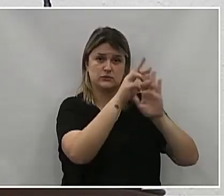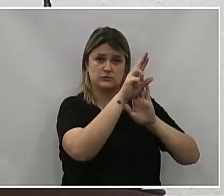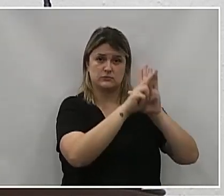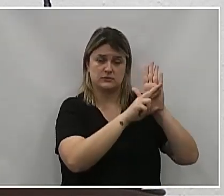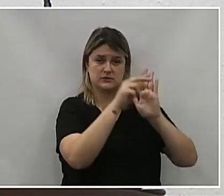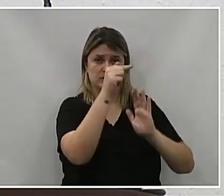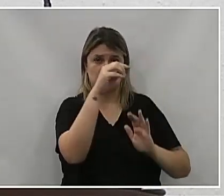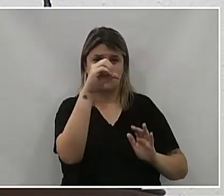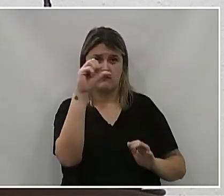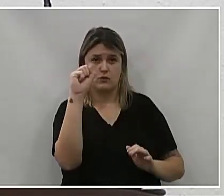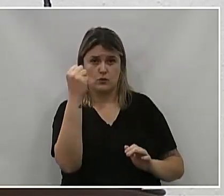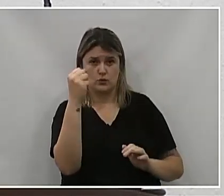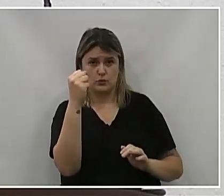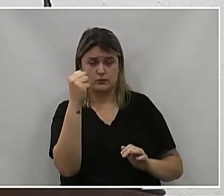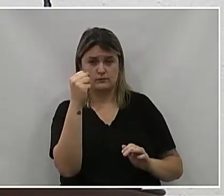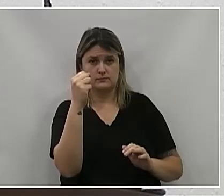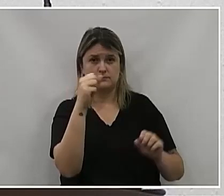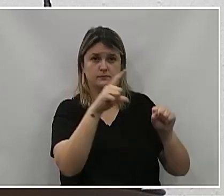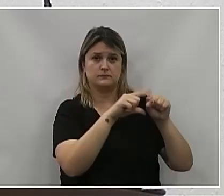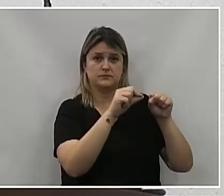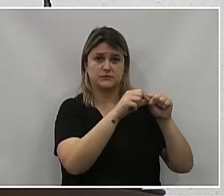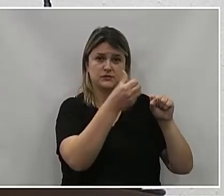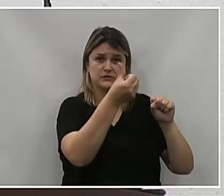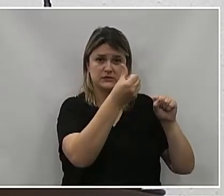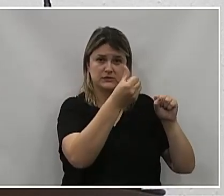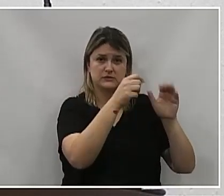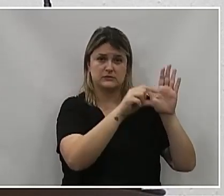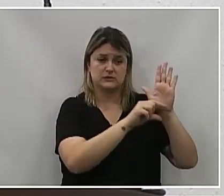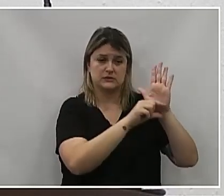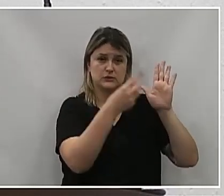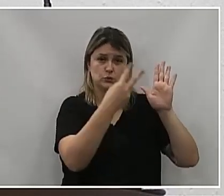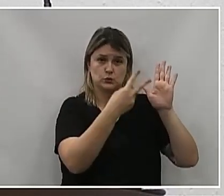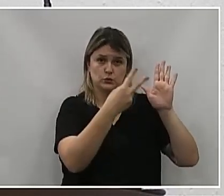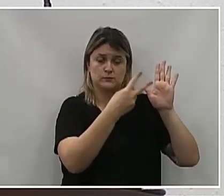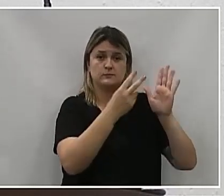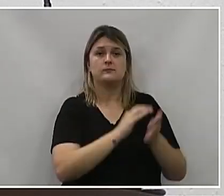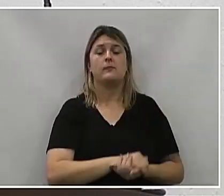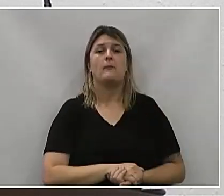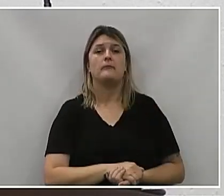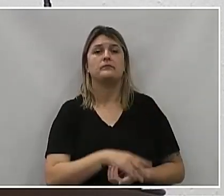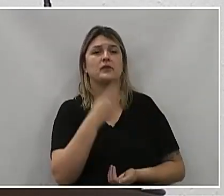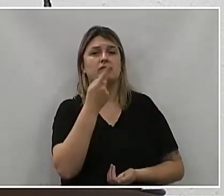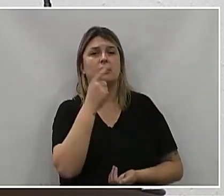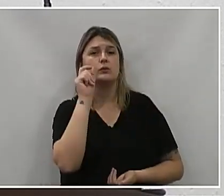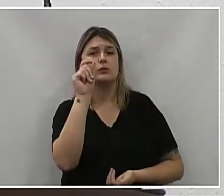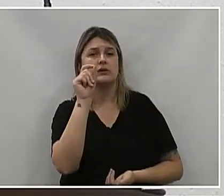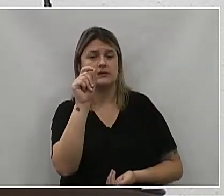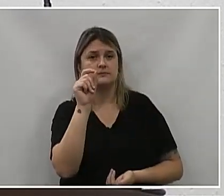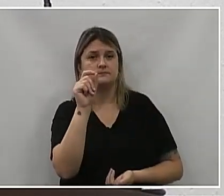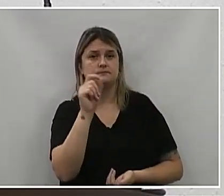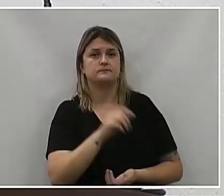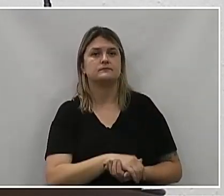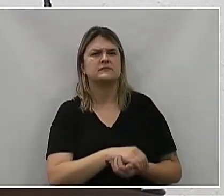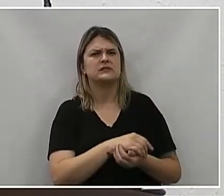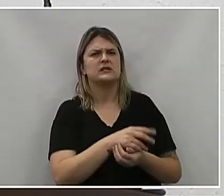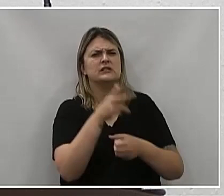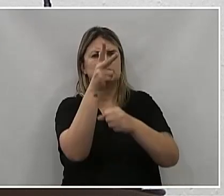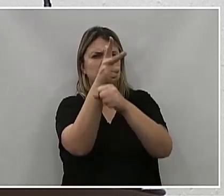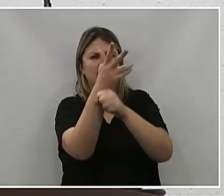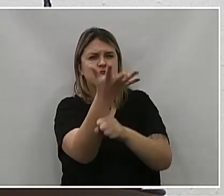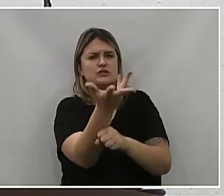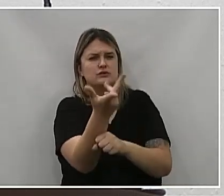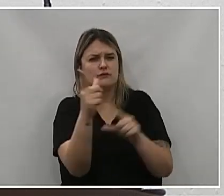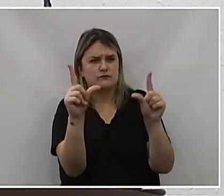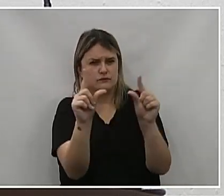resolução 798, artigo 6º, inciso 2º, que diz o seguinte, para os redutores de